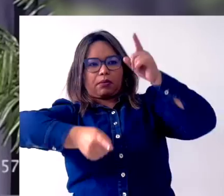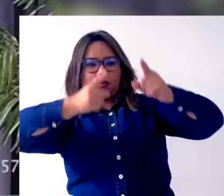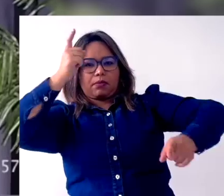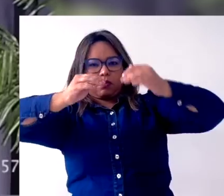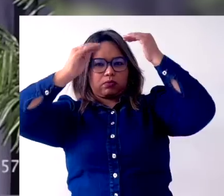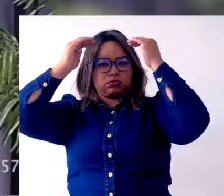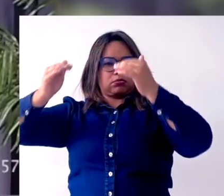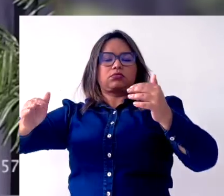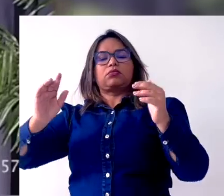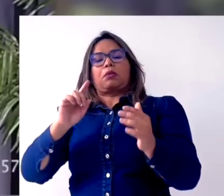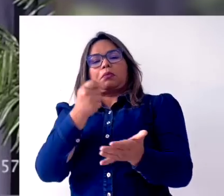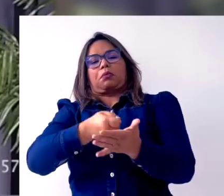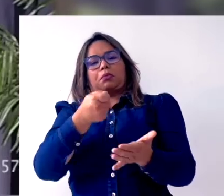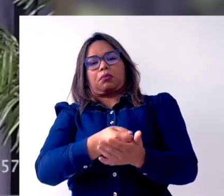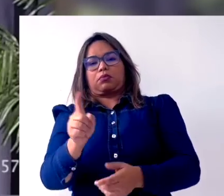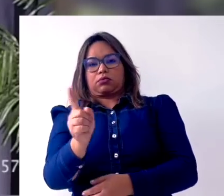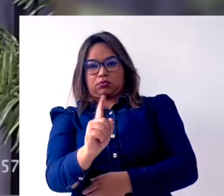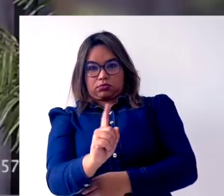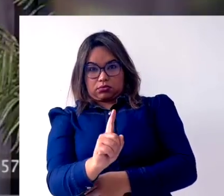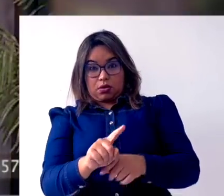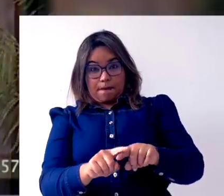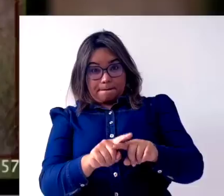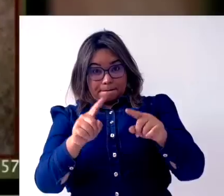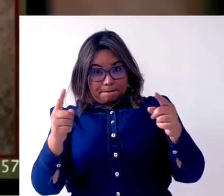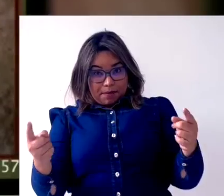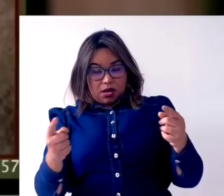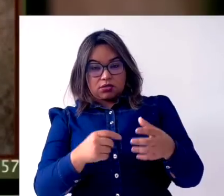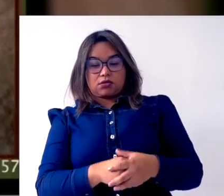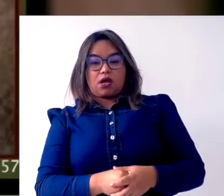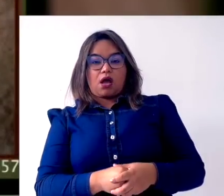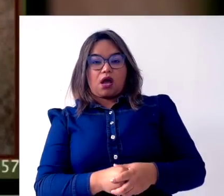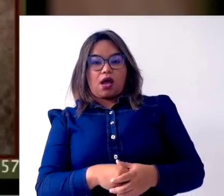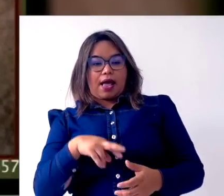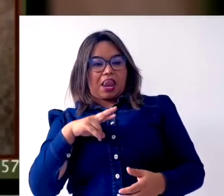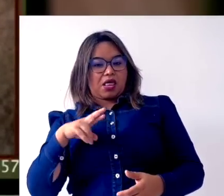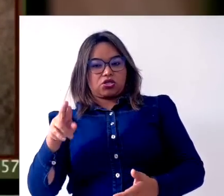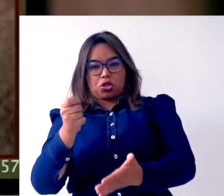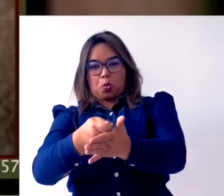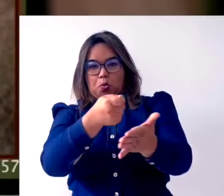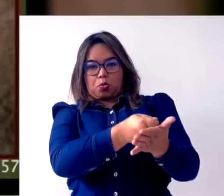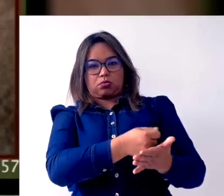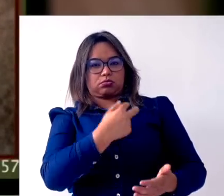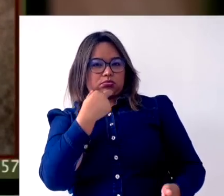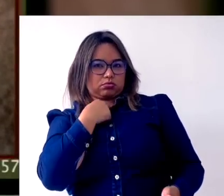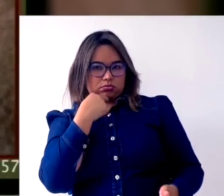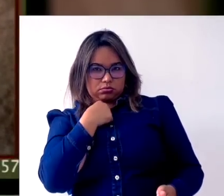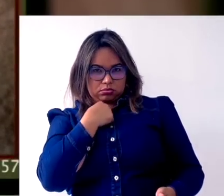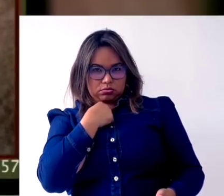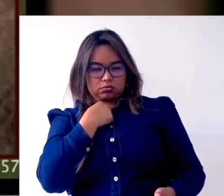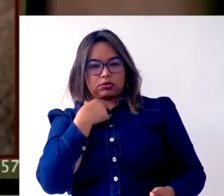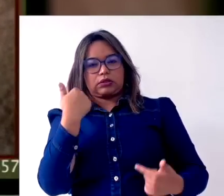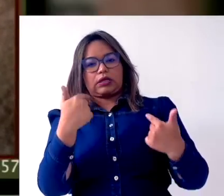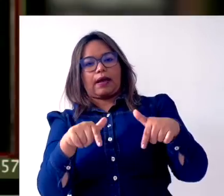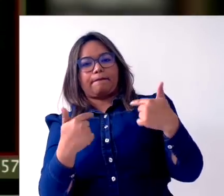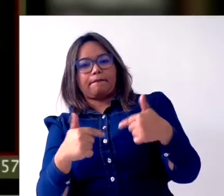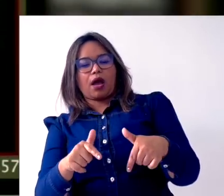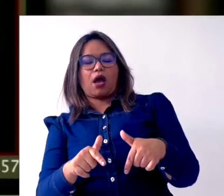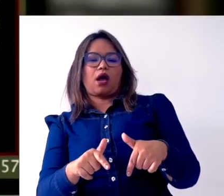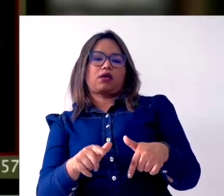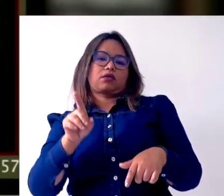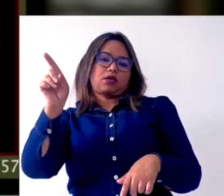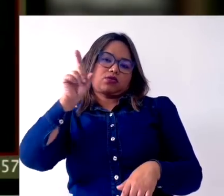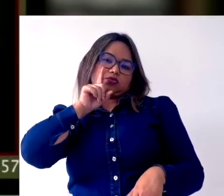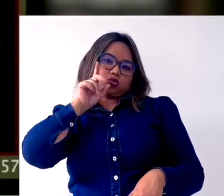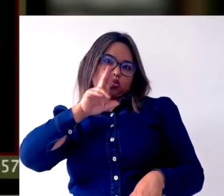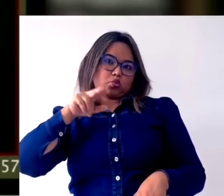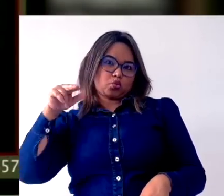ou rejeitá-lo, mas nenhum teste religioso será jamais exigido como qualificação para um emprego público nos